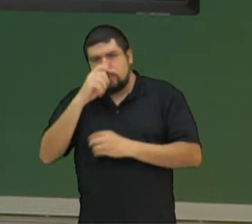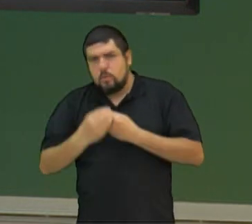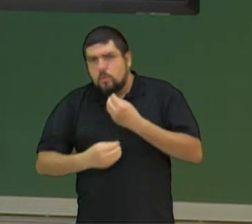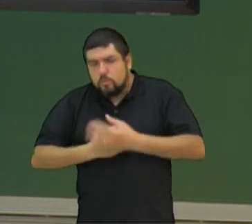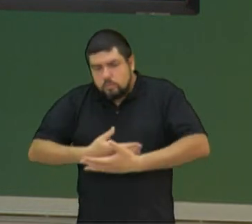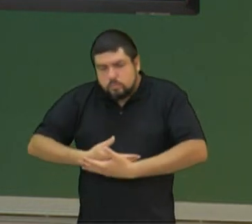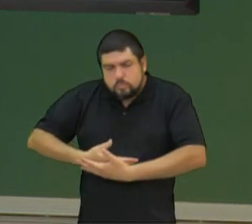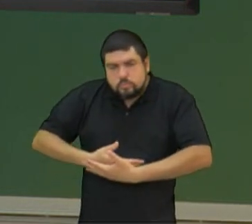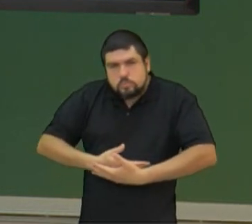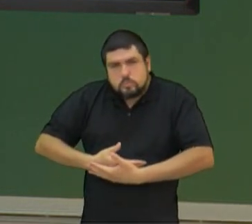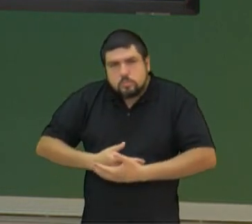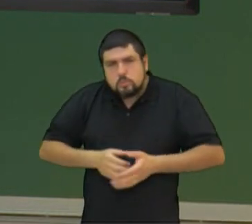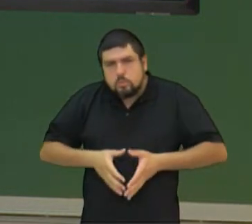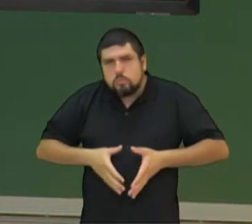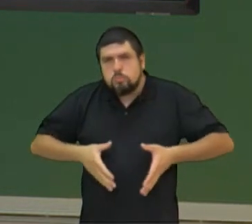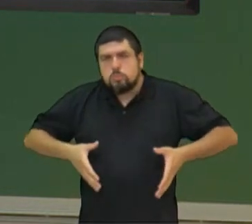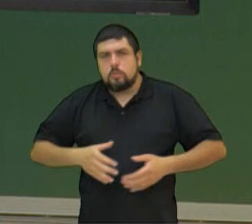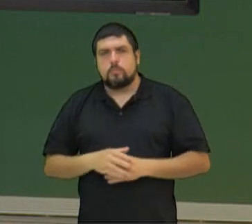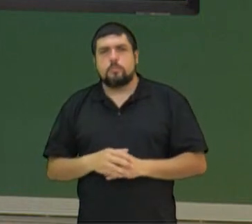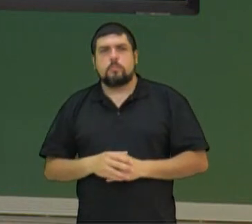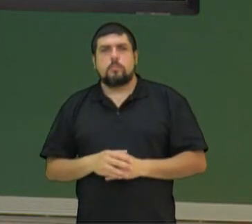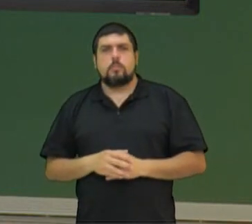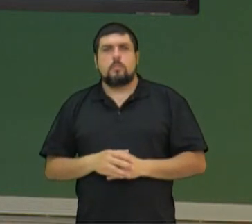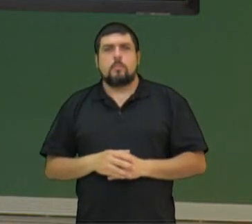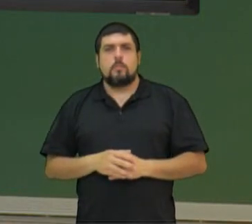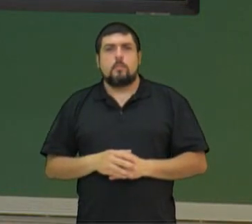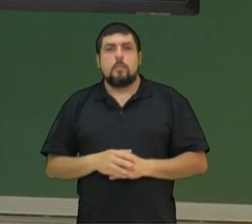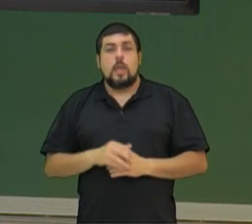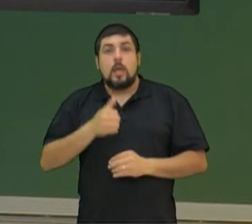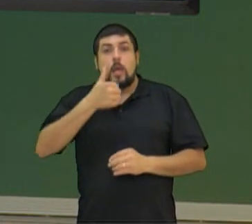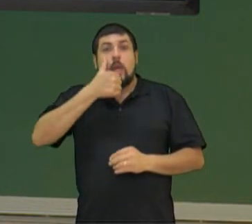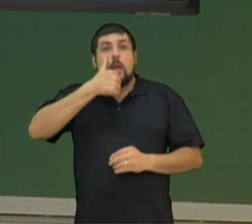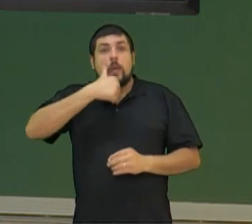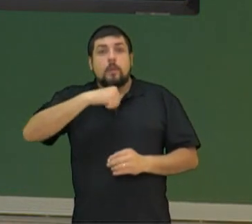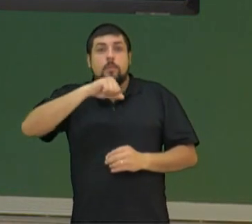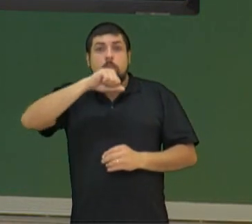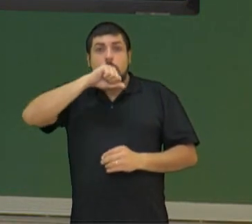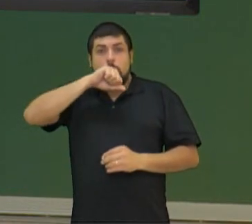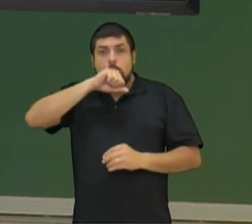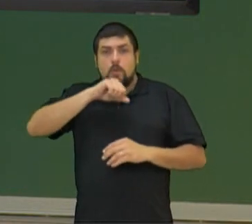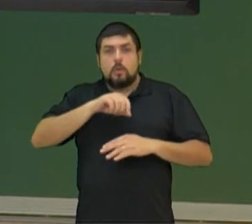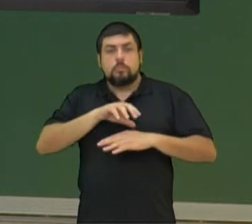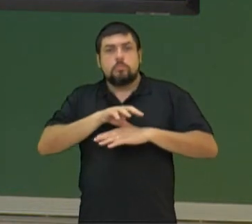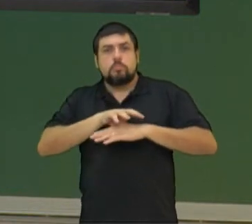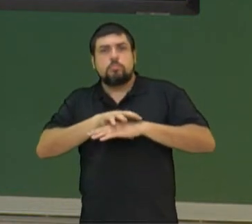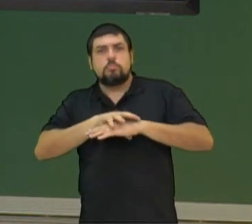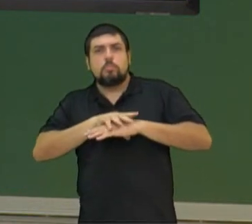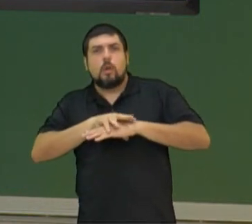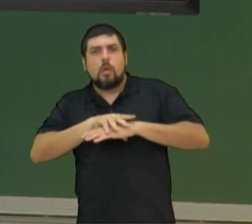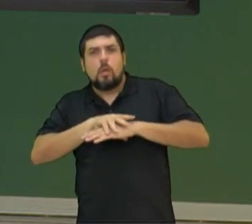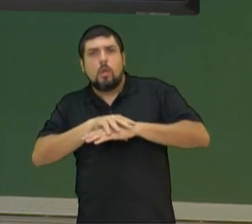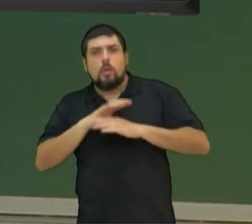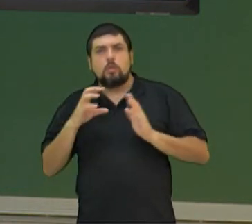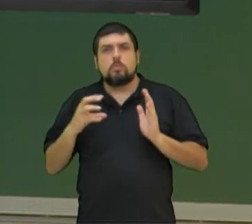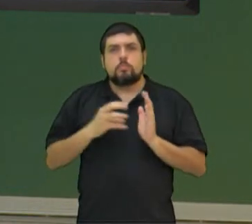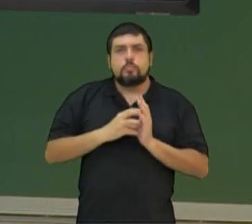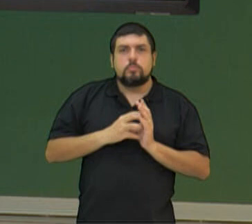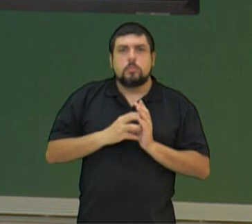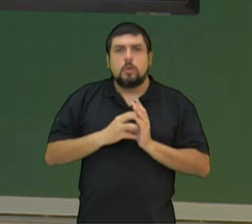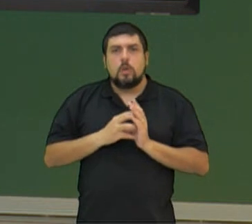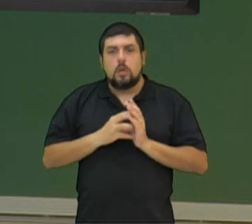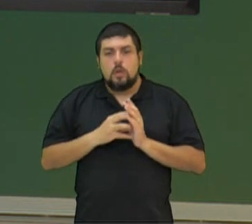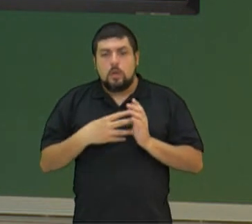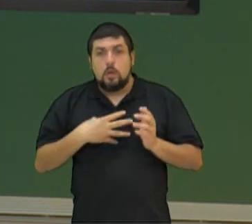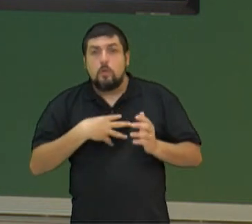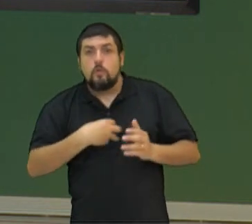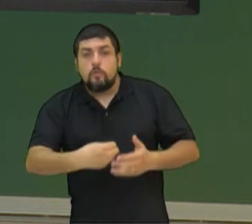Mães que tiveram bebê e que têm o vírus HIV não poderão amamentar o seu bebê, porque pelo leite